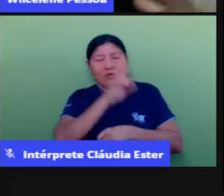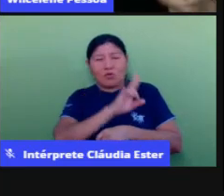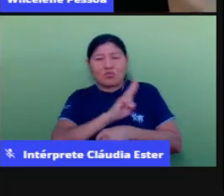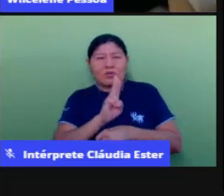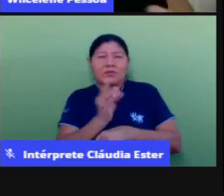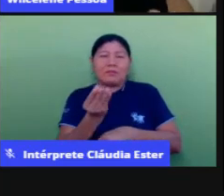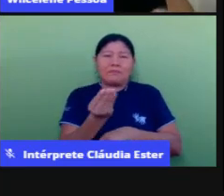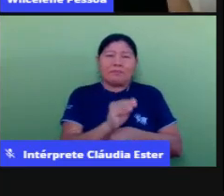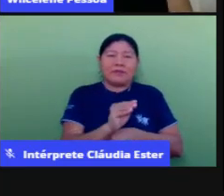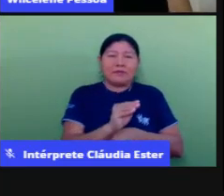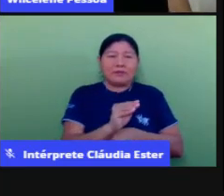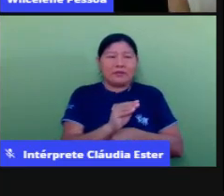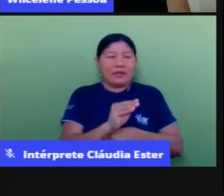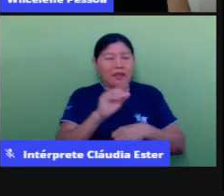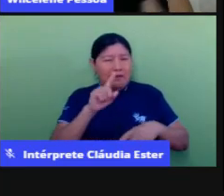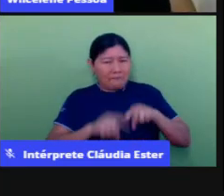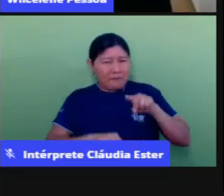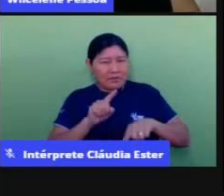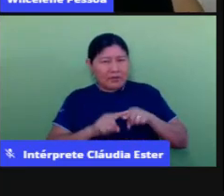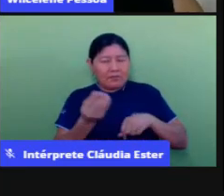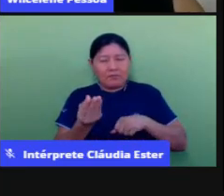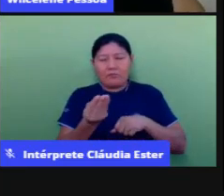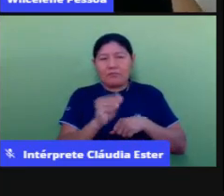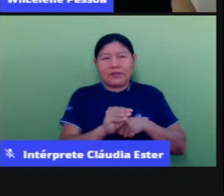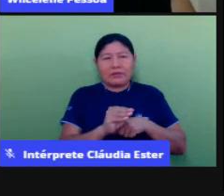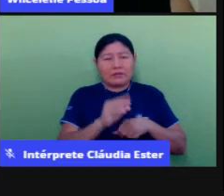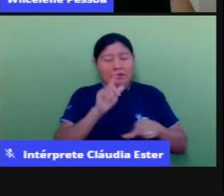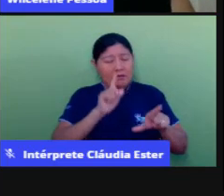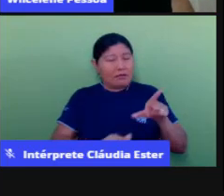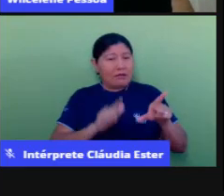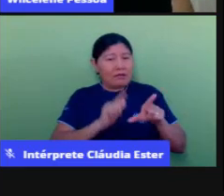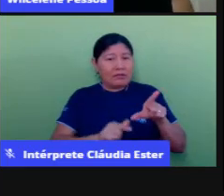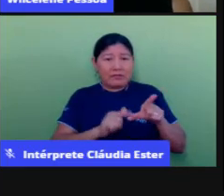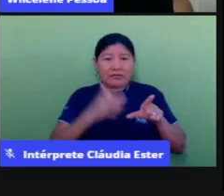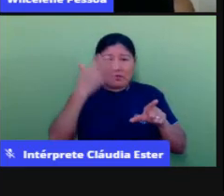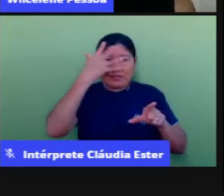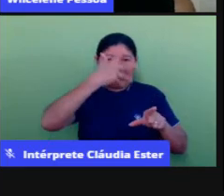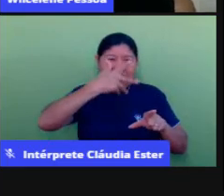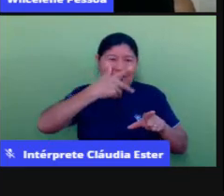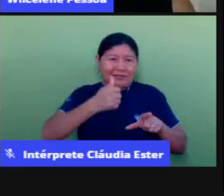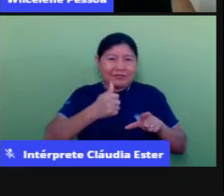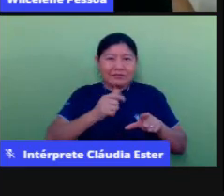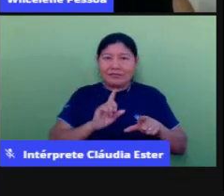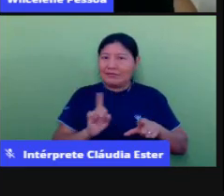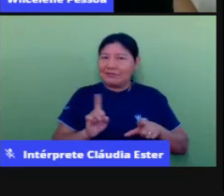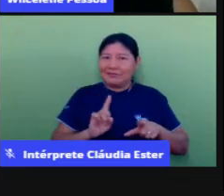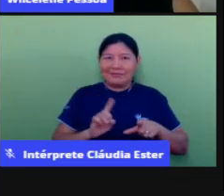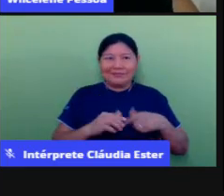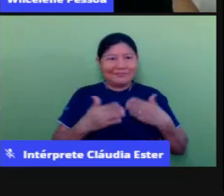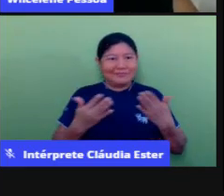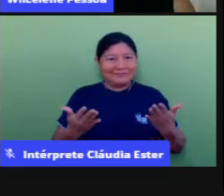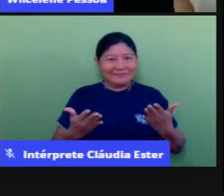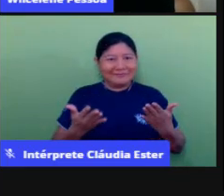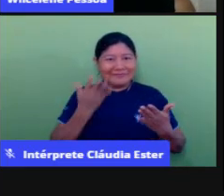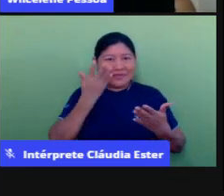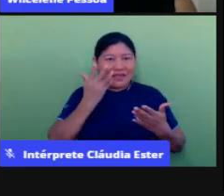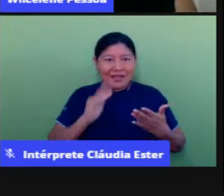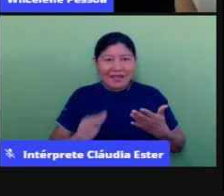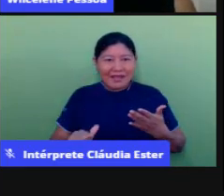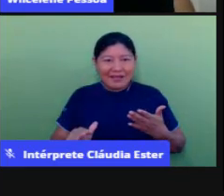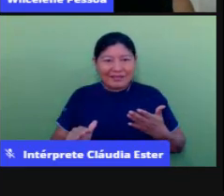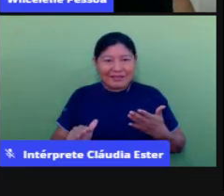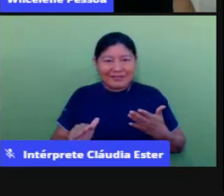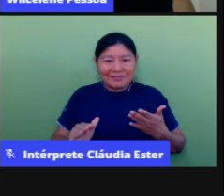o nome que se espera, né, com as letras todas bonitinhas. E não é isso, porque a criança da educação infantil, ela está